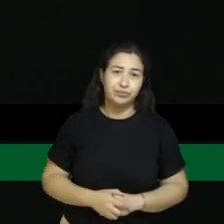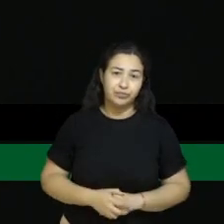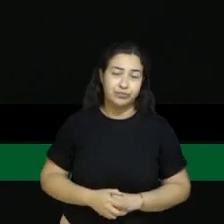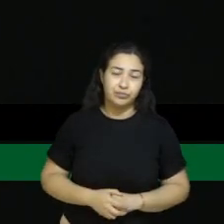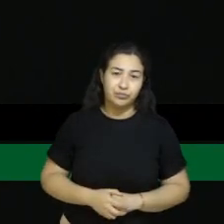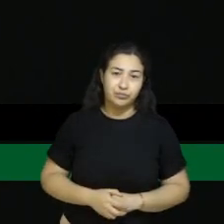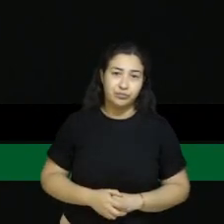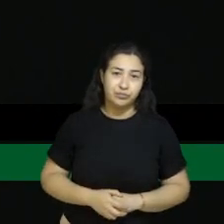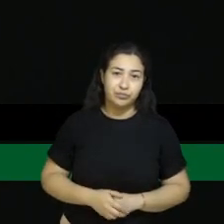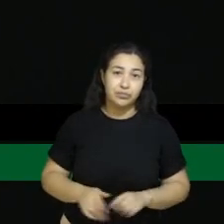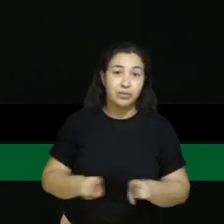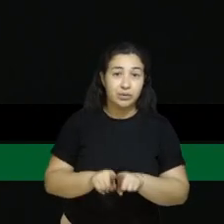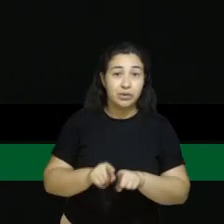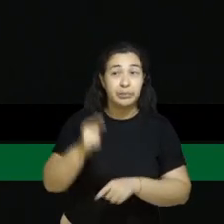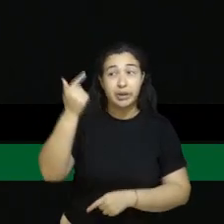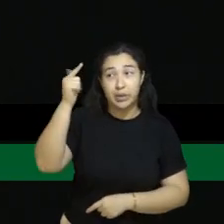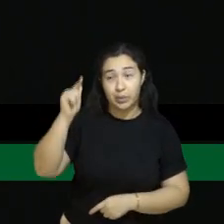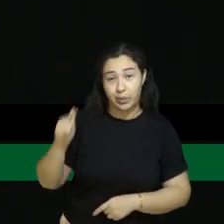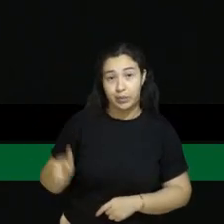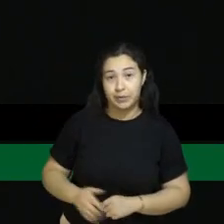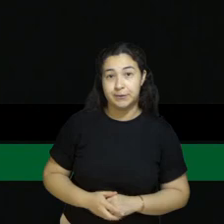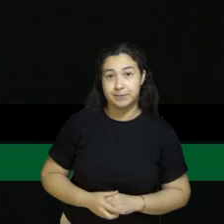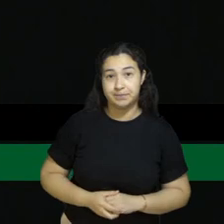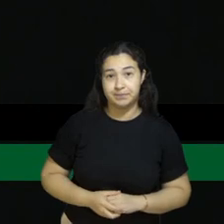e tantas outras.